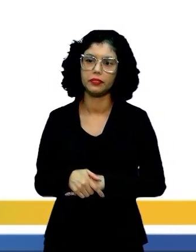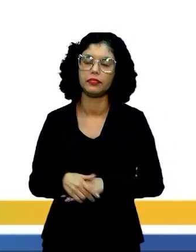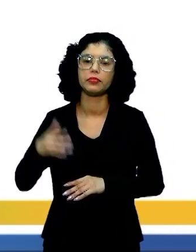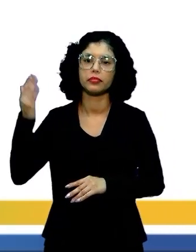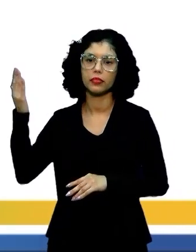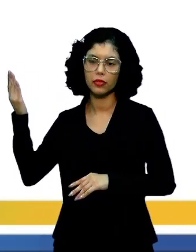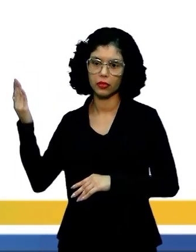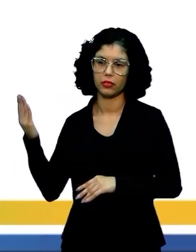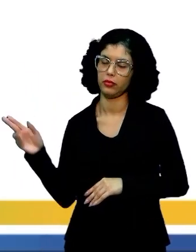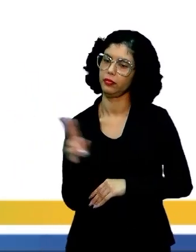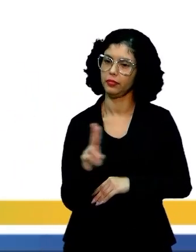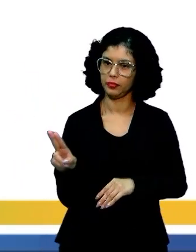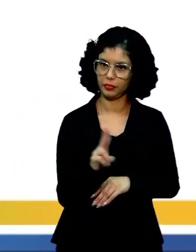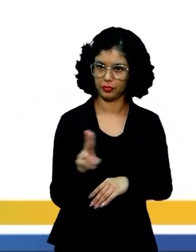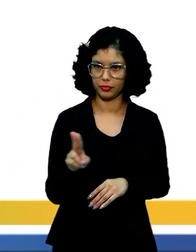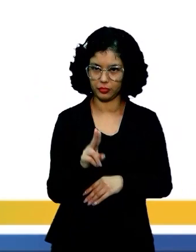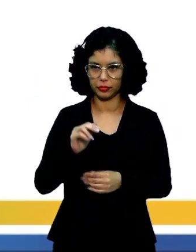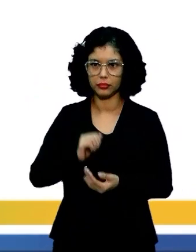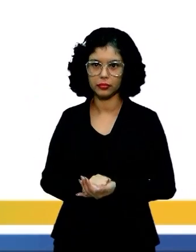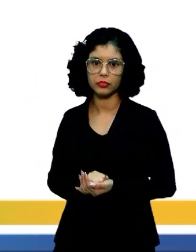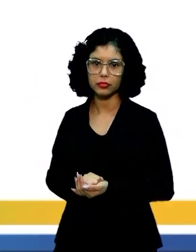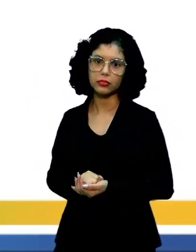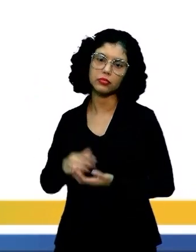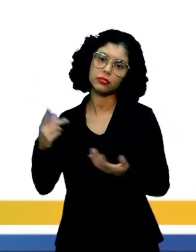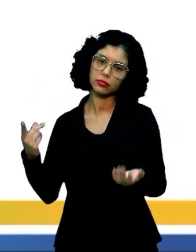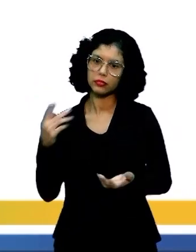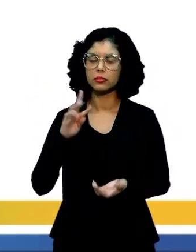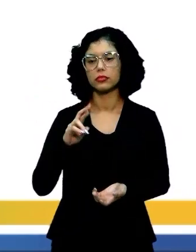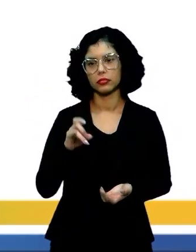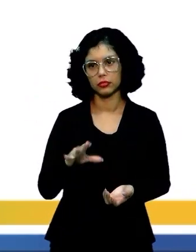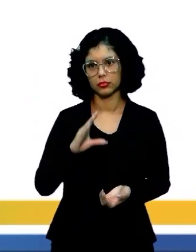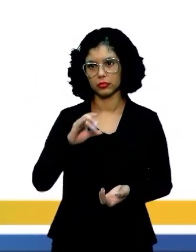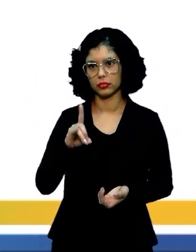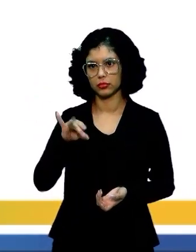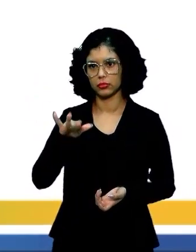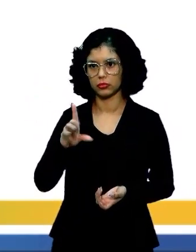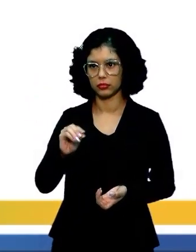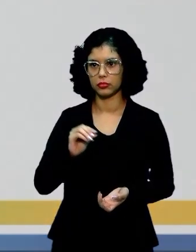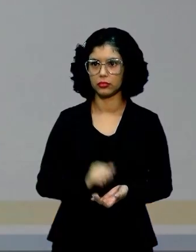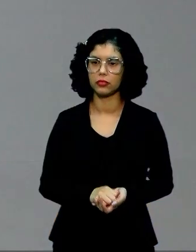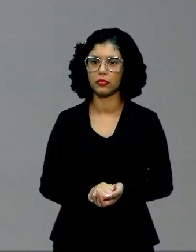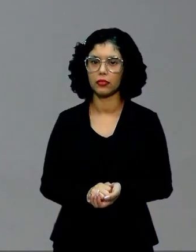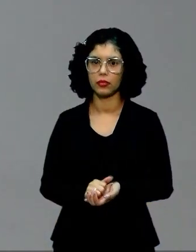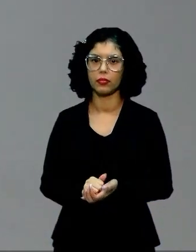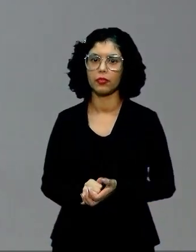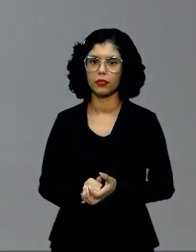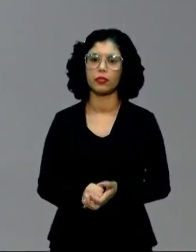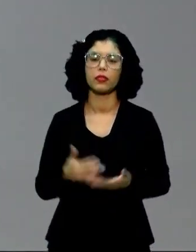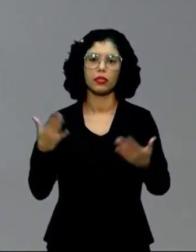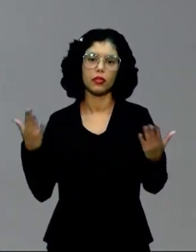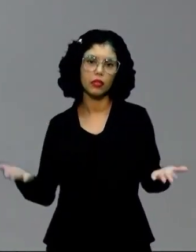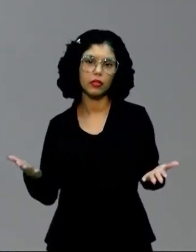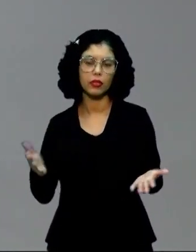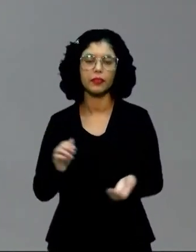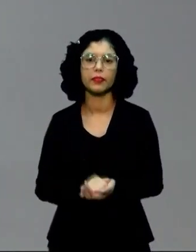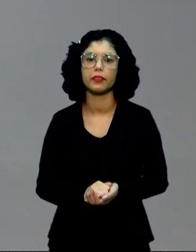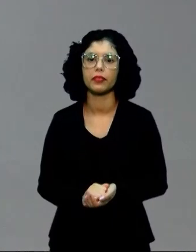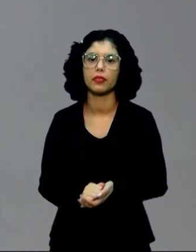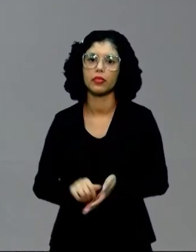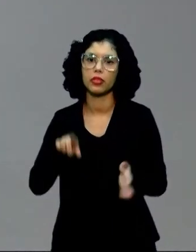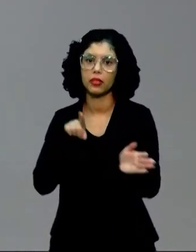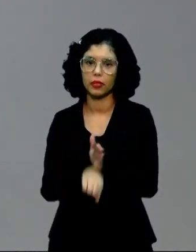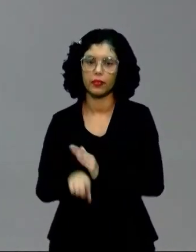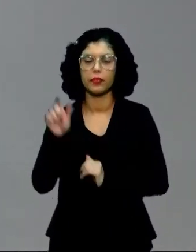Aí nós temos o nome do nosso protagonista, Cândido Neves, e aí vamos para a